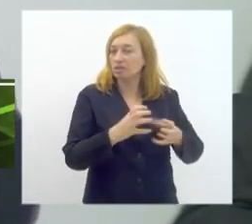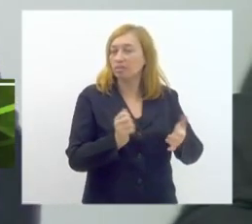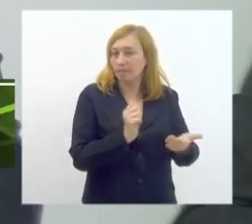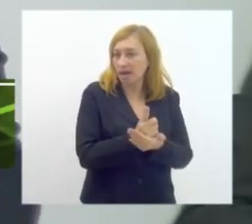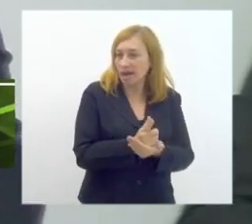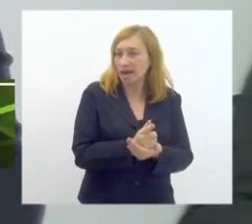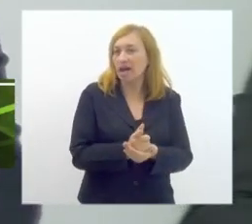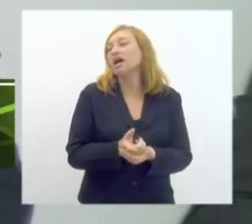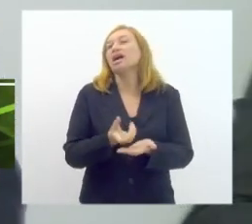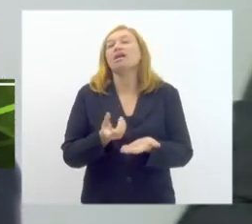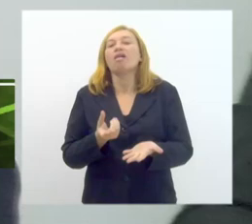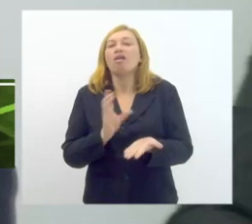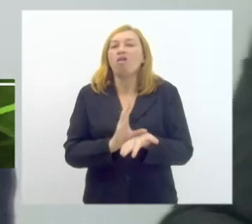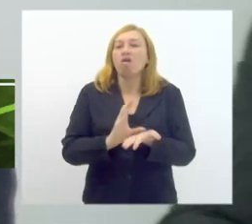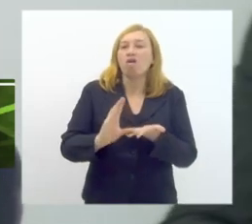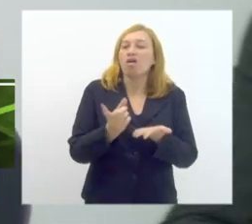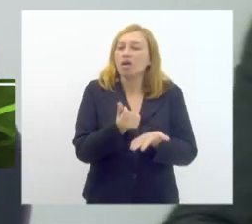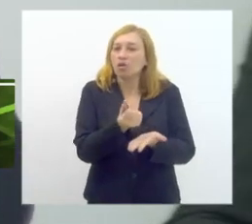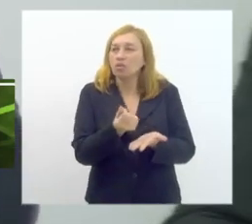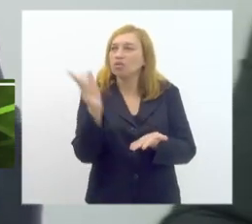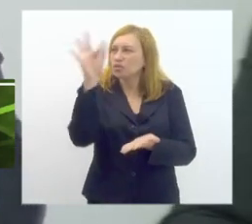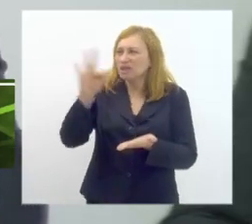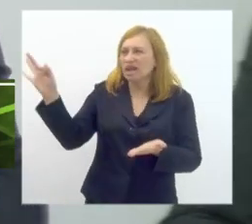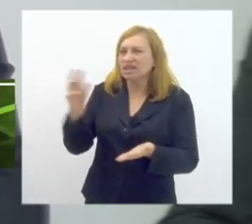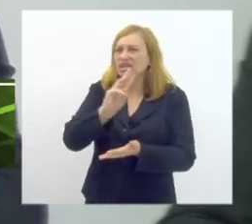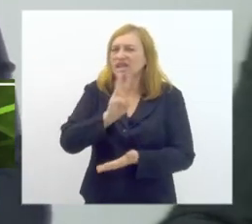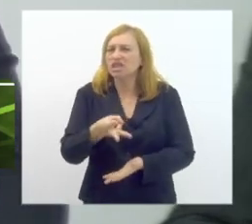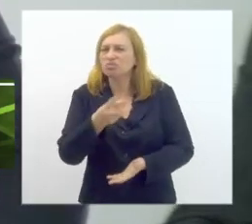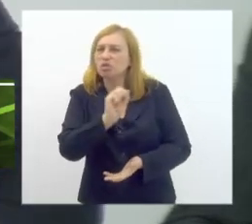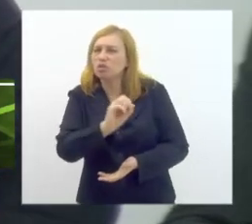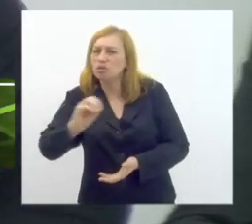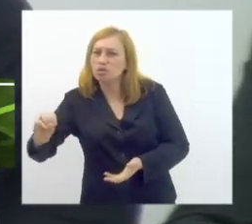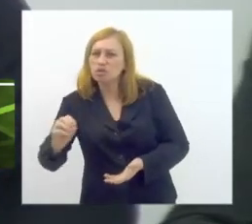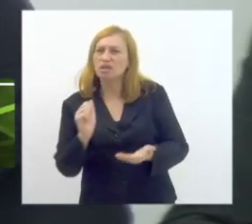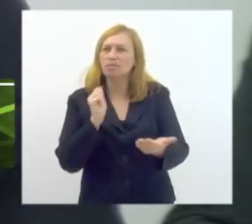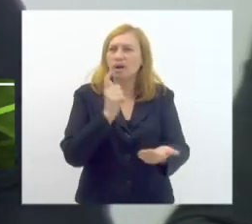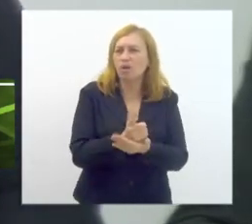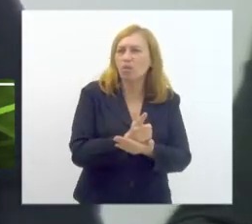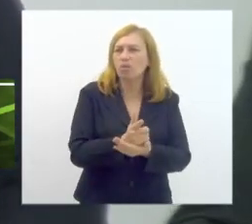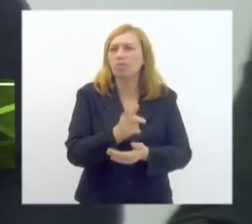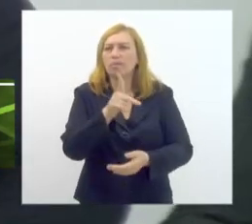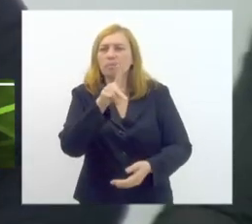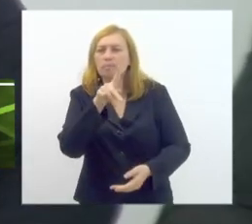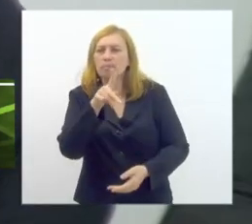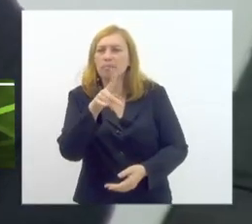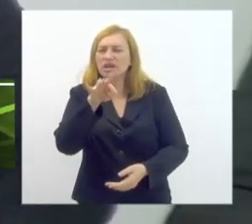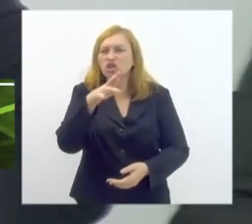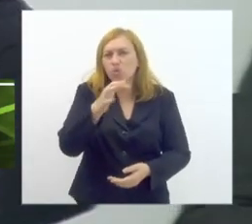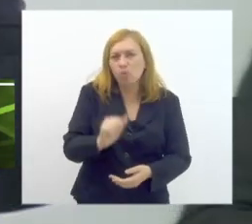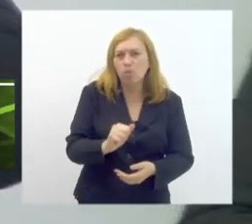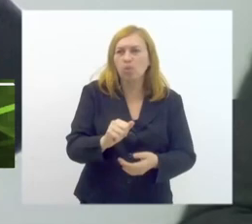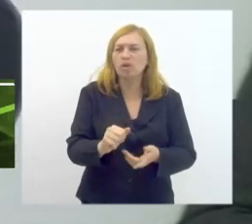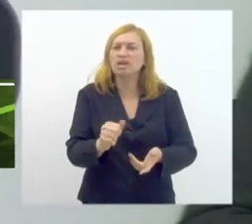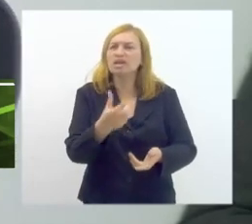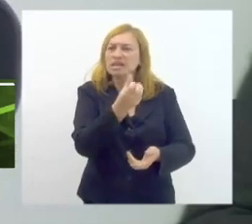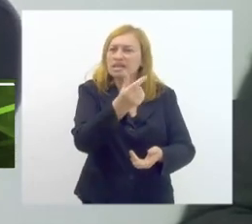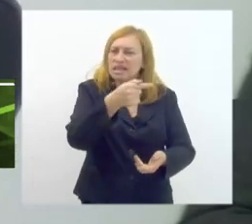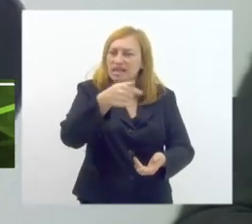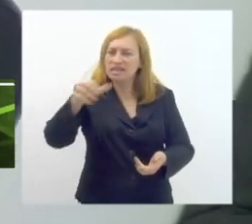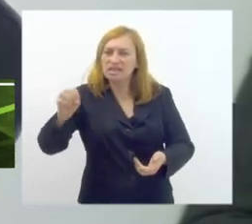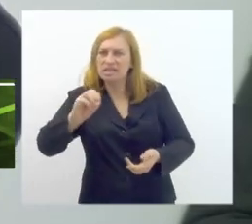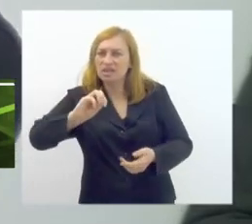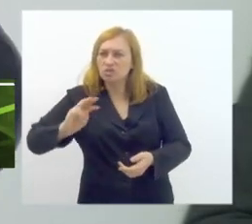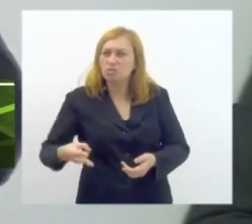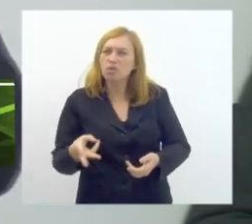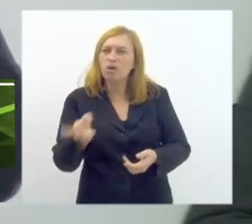Captação de recurso federal, foram 3 milhões e 800 para compra de patrulha mecanizada, 700 mil reais